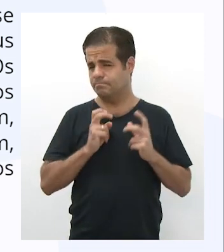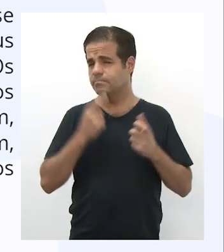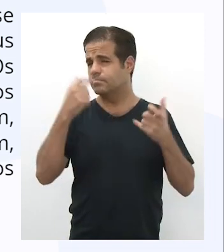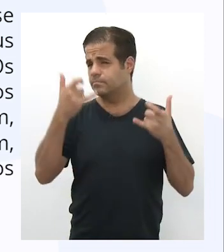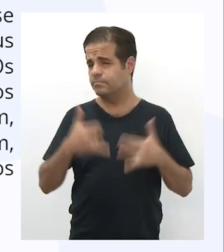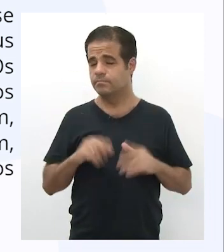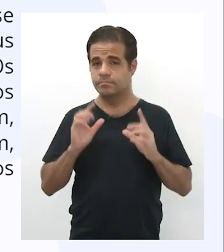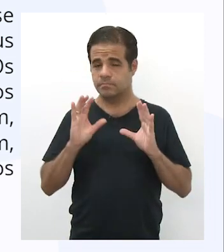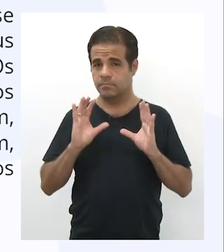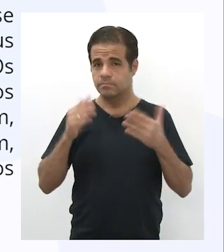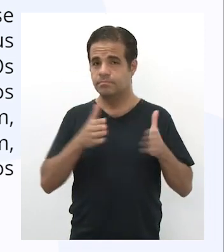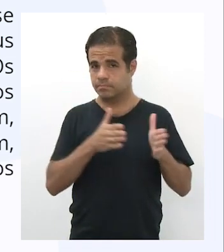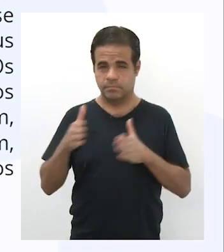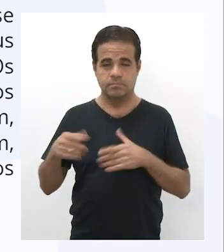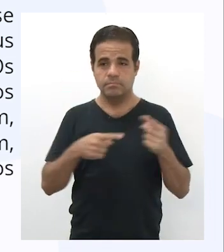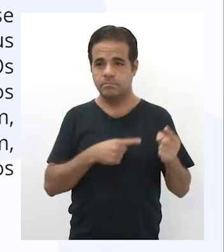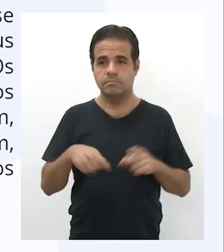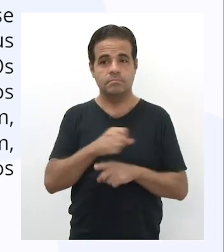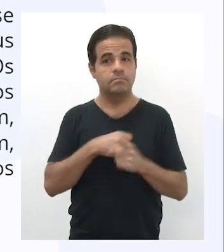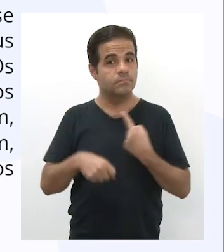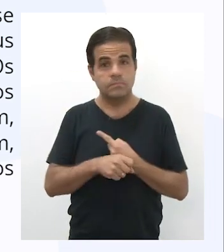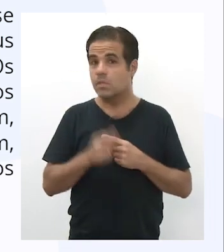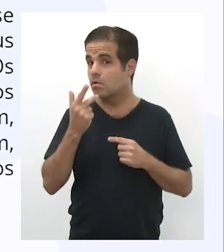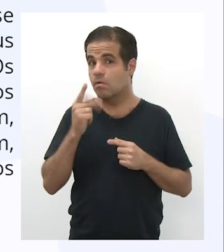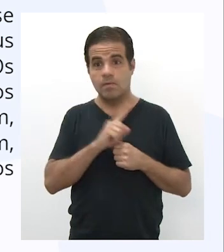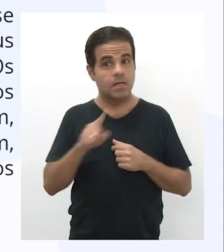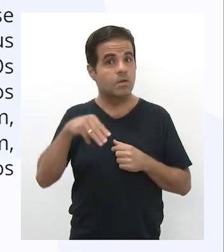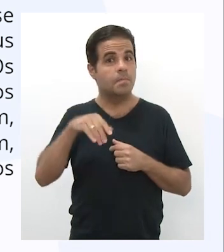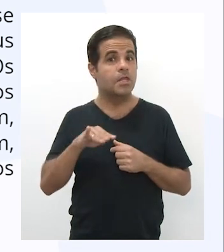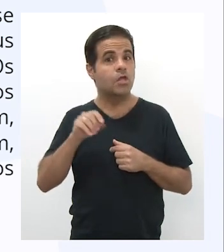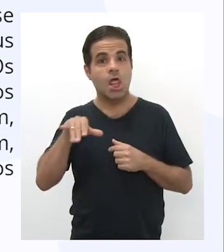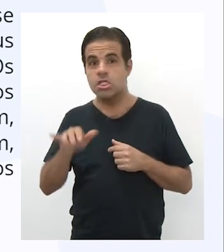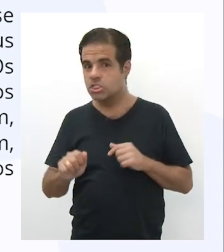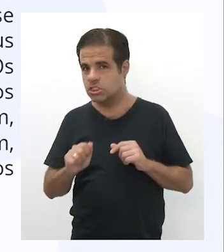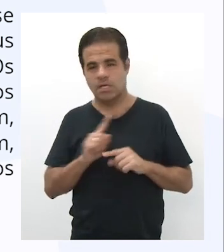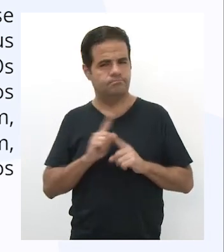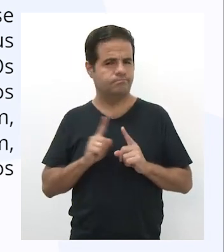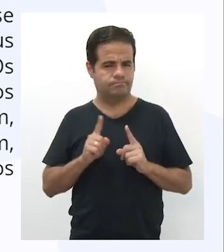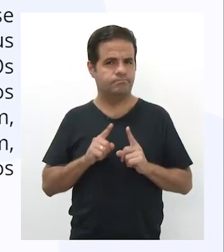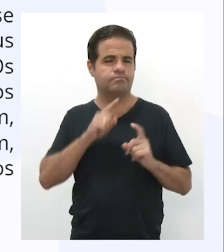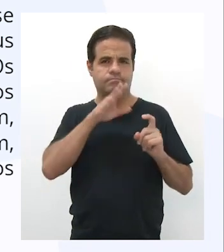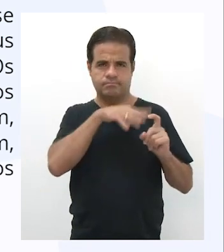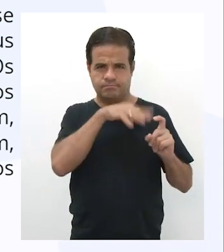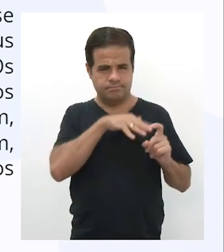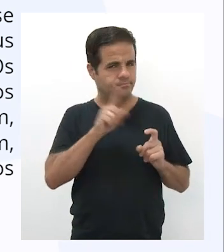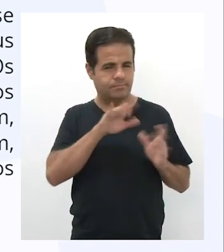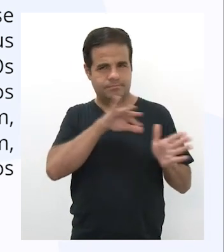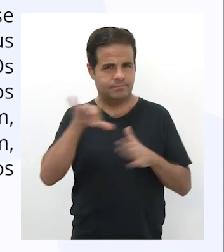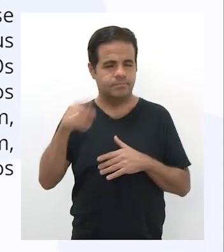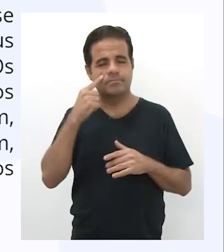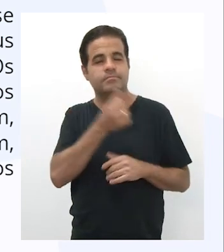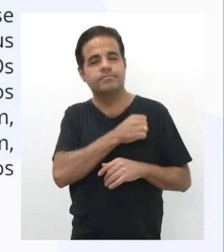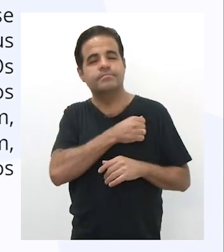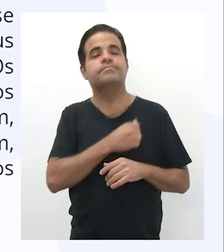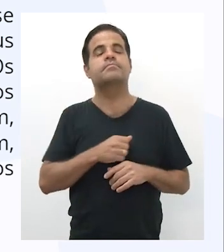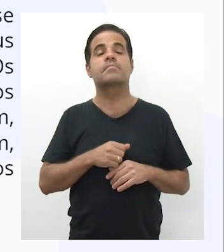de organização política e social. Não estamos mais falando de mitologia. Vamos lá, sexto ano? De